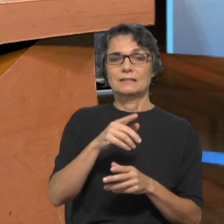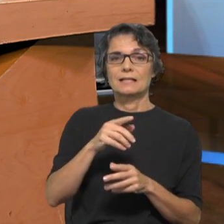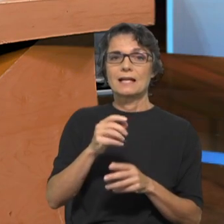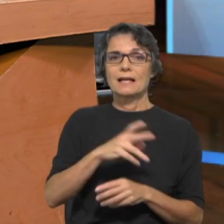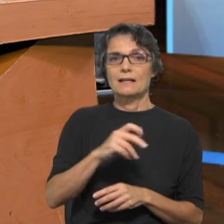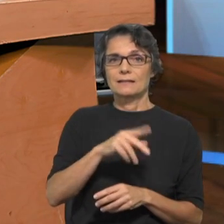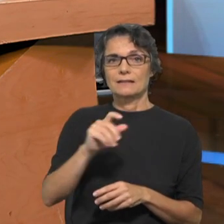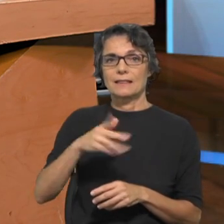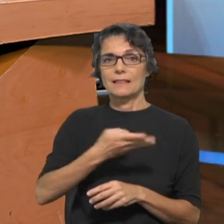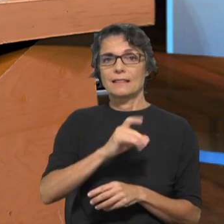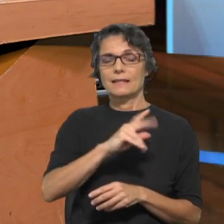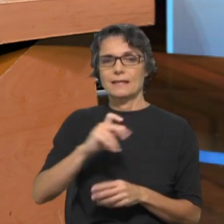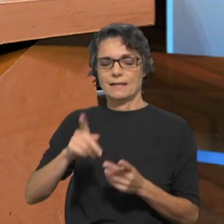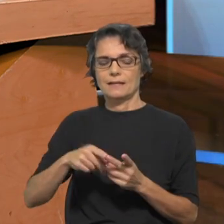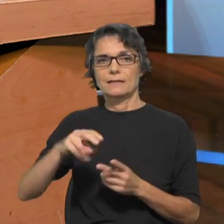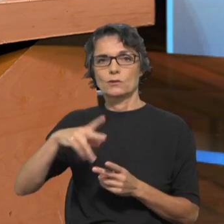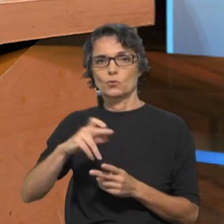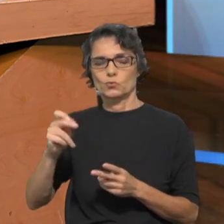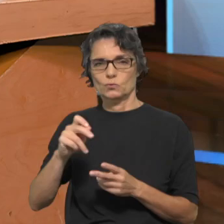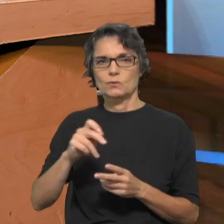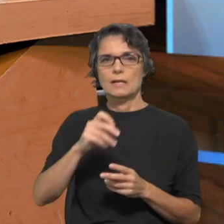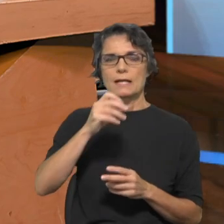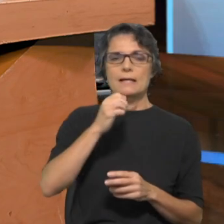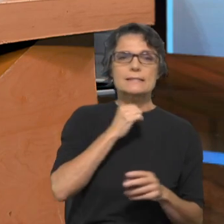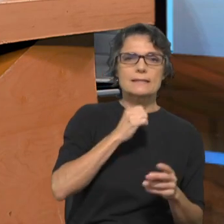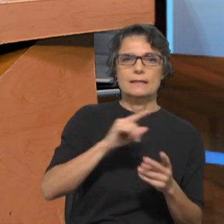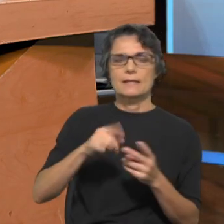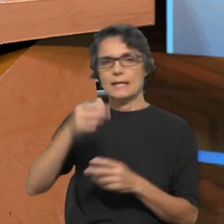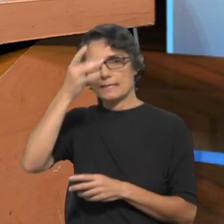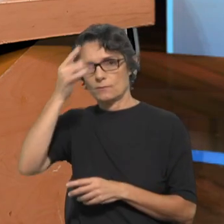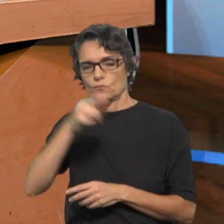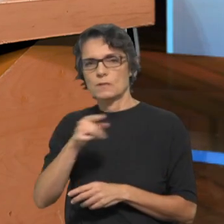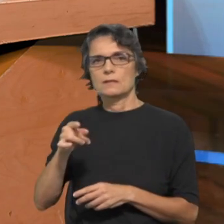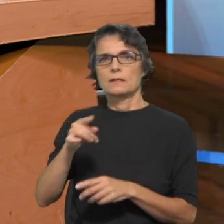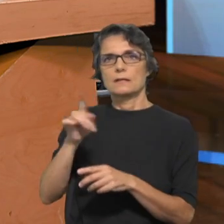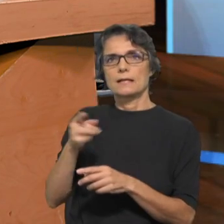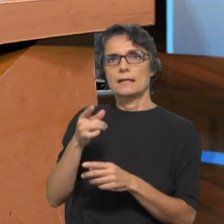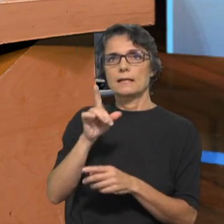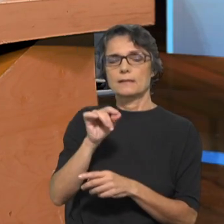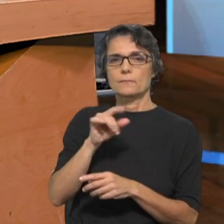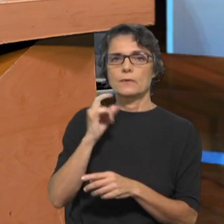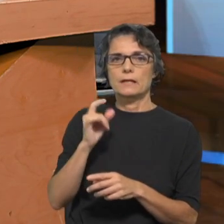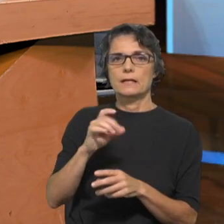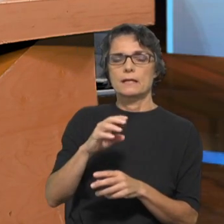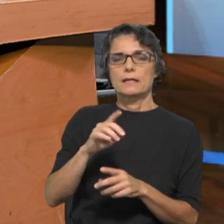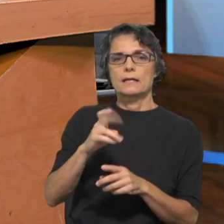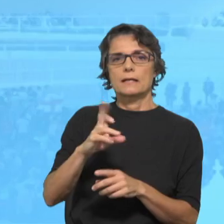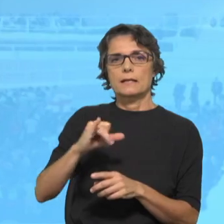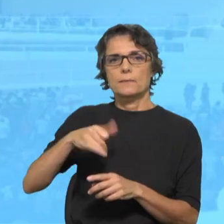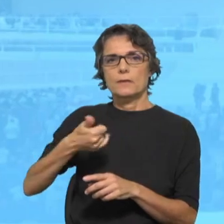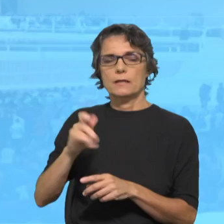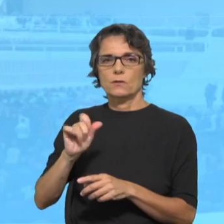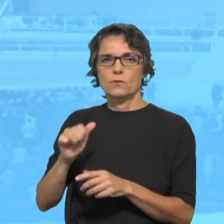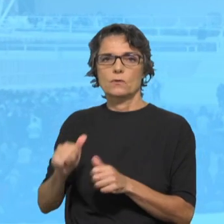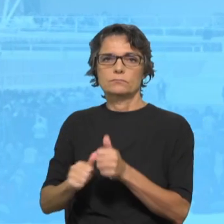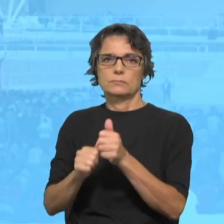Nuno Guerreiro, da Diocese de Setúbal, assim como o padre José Carlos Teixeira Ribeiro, que também é conviva, mas é o assistente nacional deste movimento